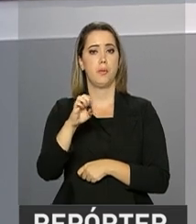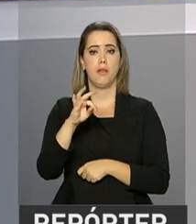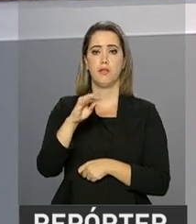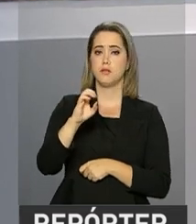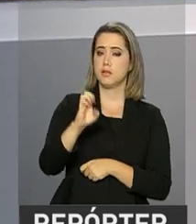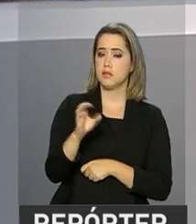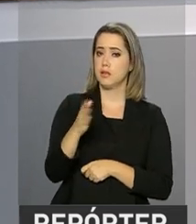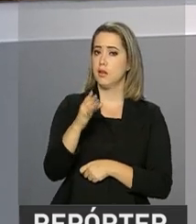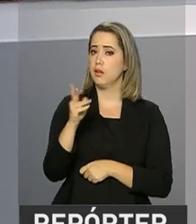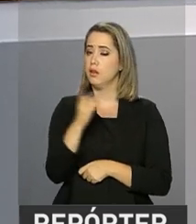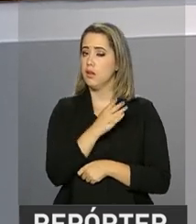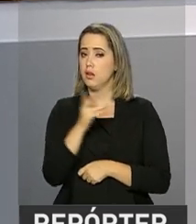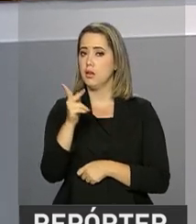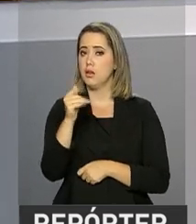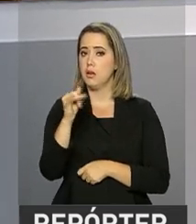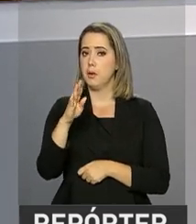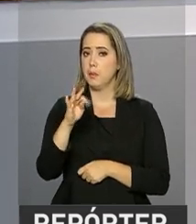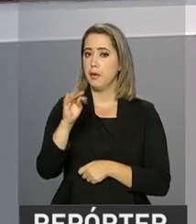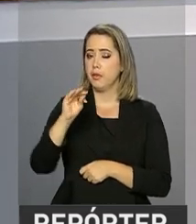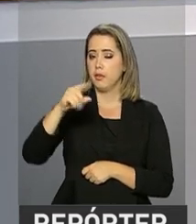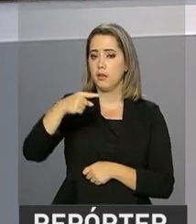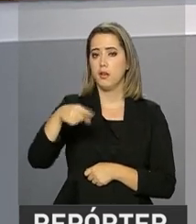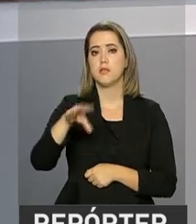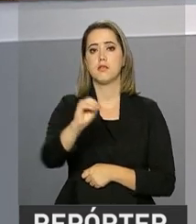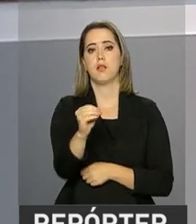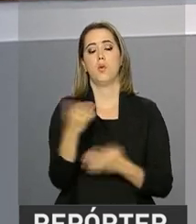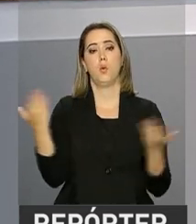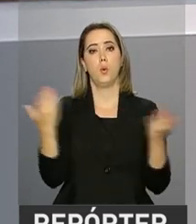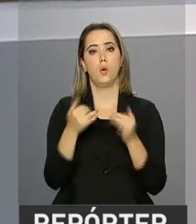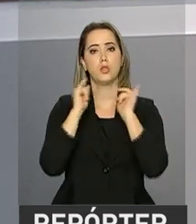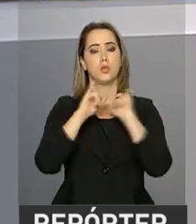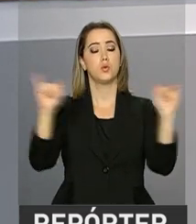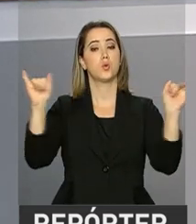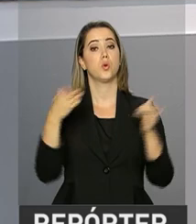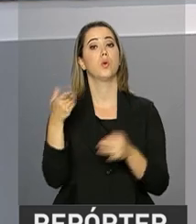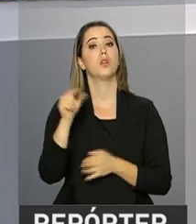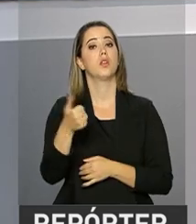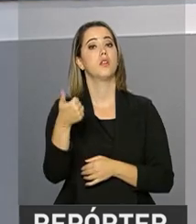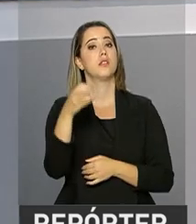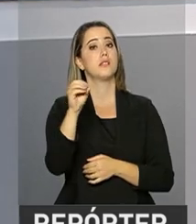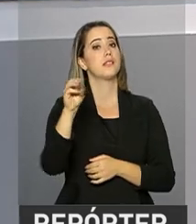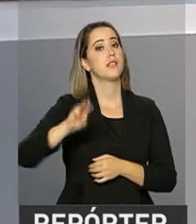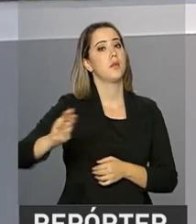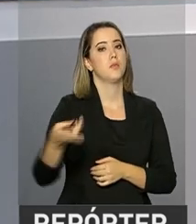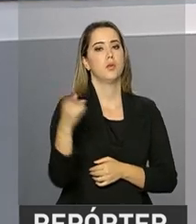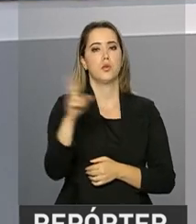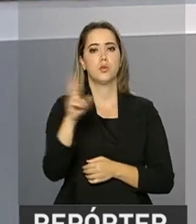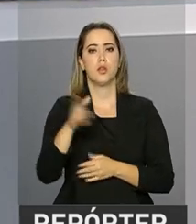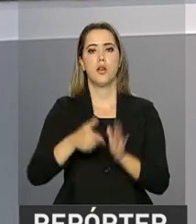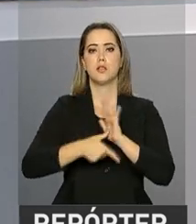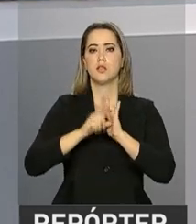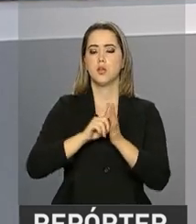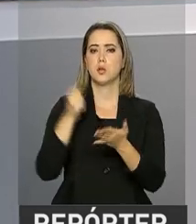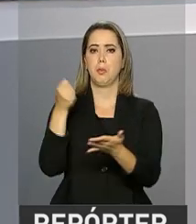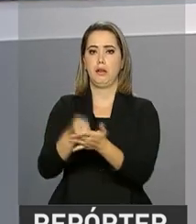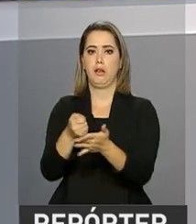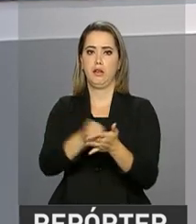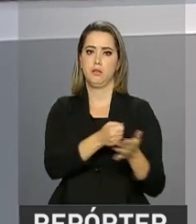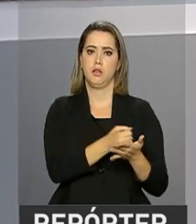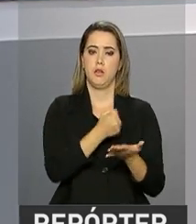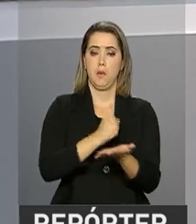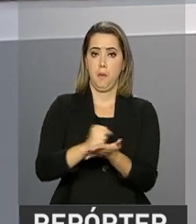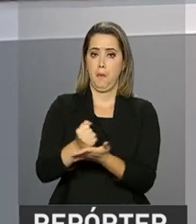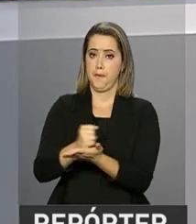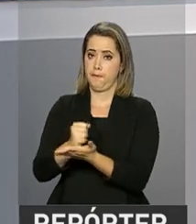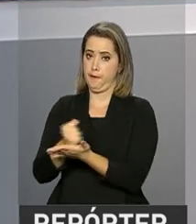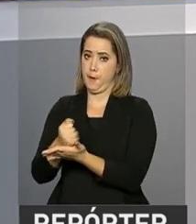hipertensão. O ministro Ricardo Barros anunciou hoje que 100 milhões de reais, que antes eram usados com o custeio de unidades